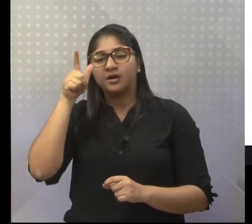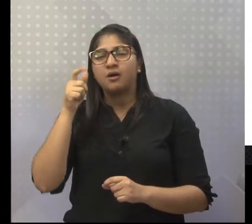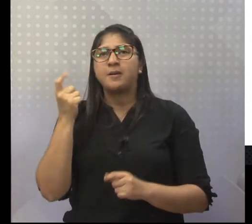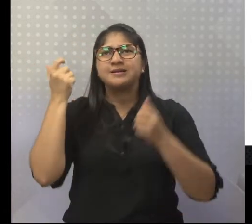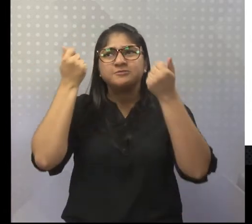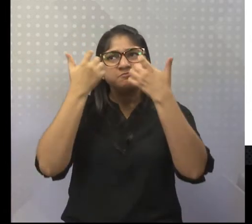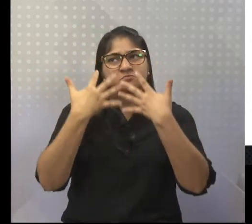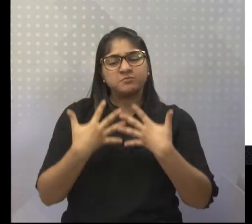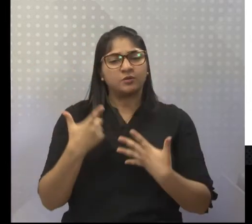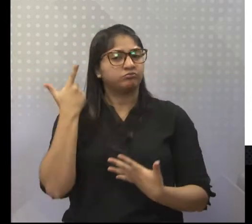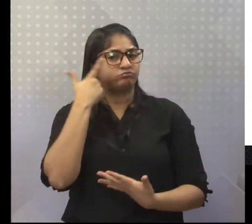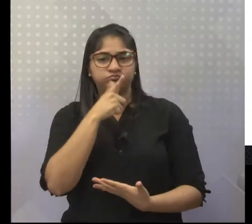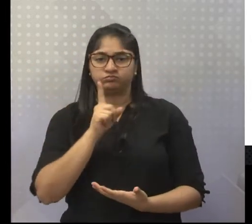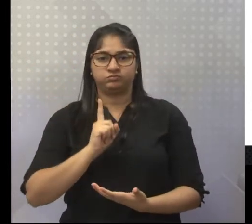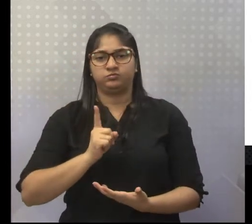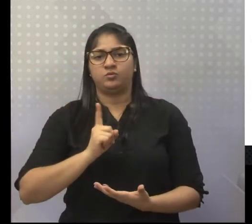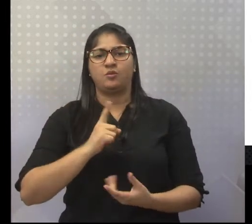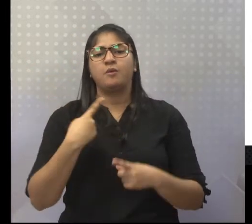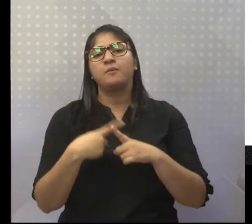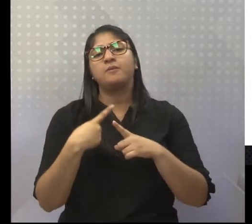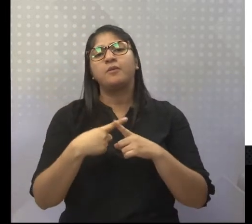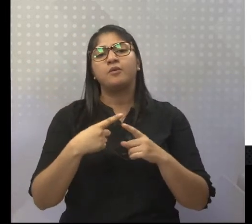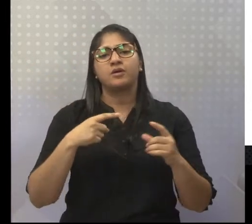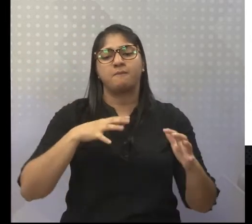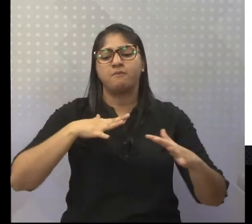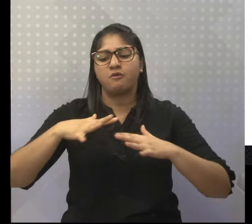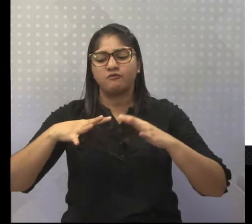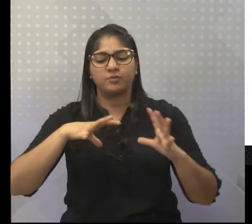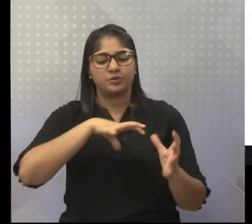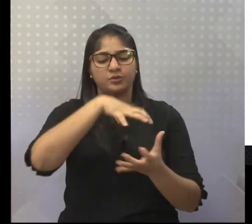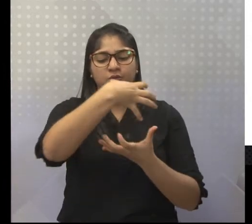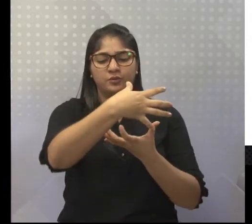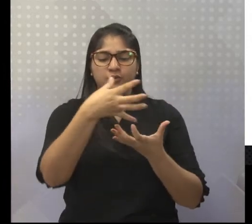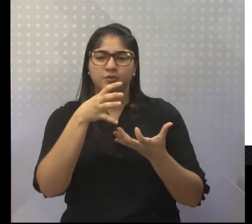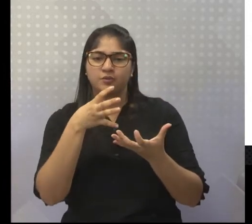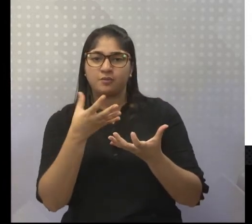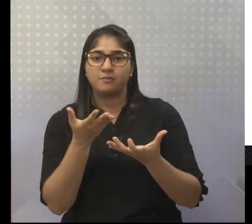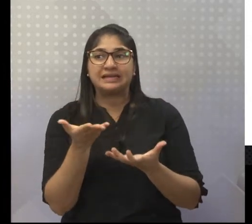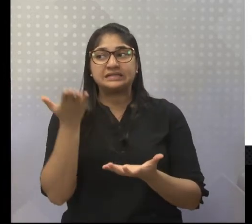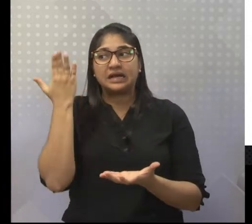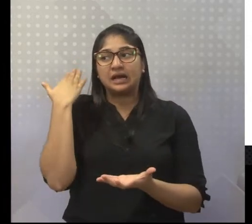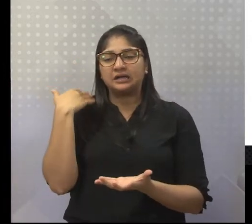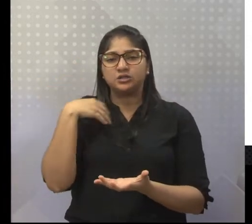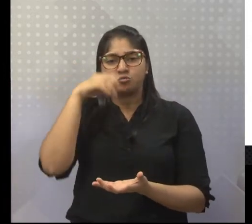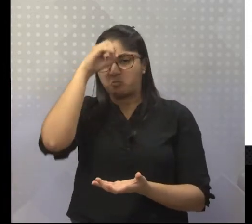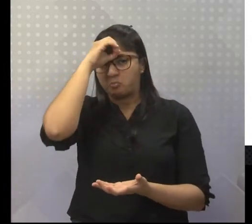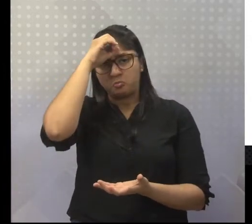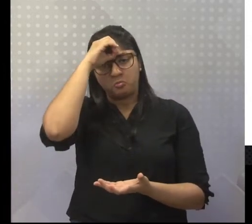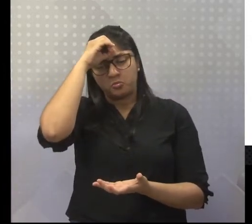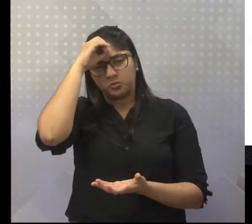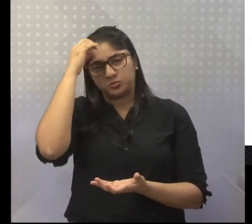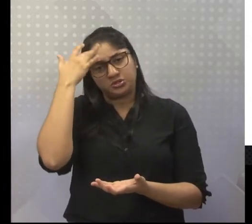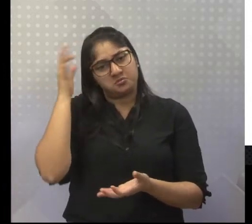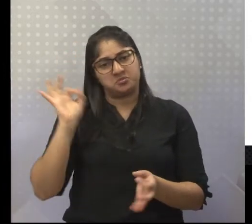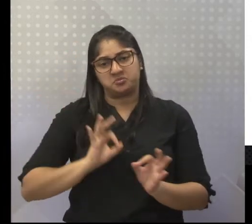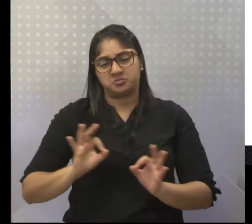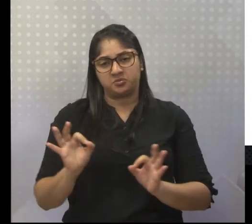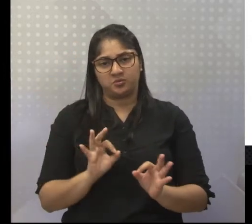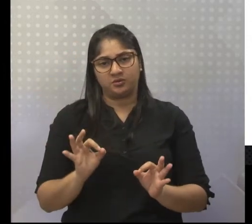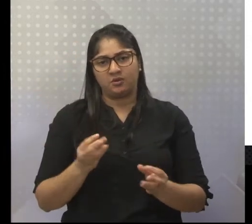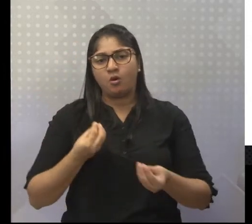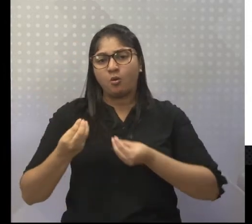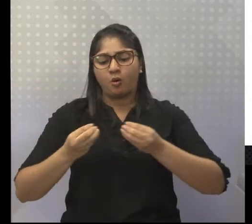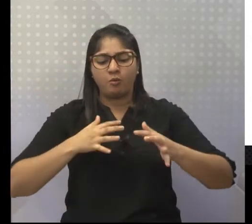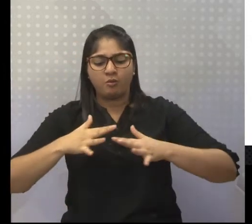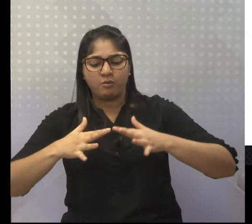conseguiu explicar naquela época o que fazer os continentes se moverem hoje a gente sabe mas ele não tinha eles não têm ideia naquela época